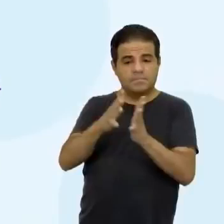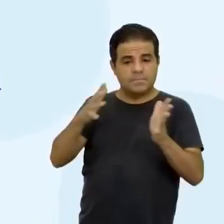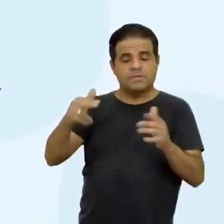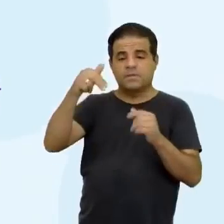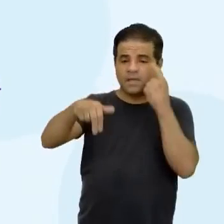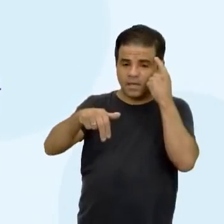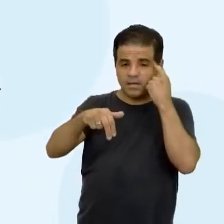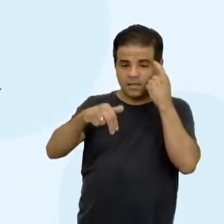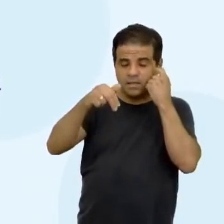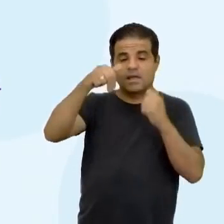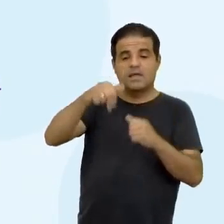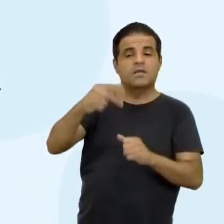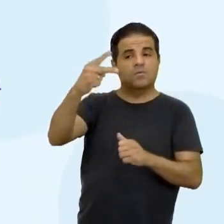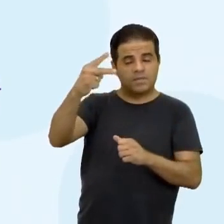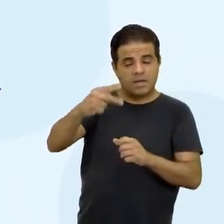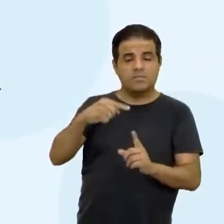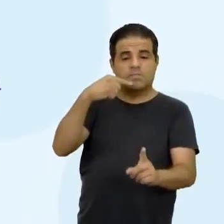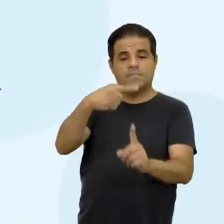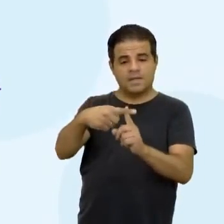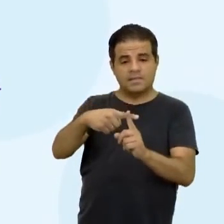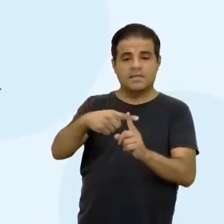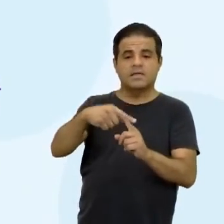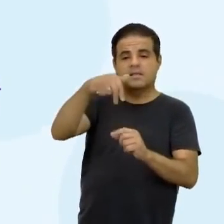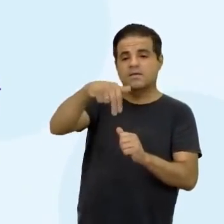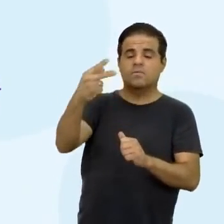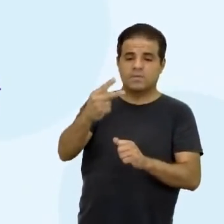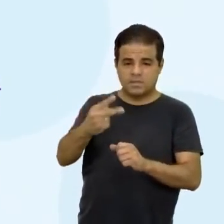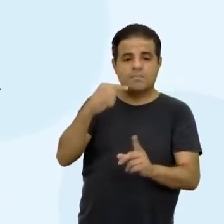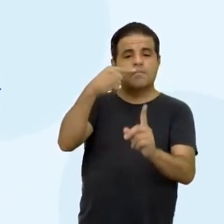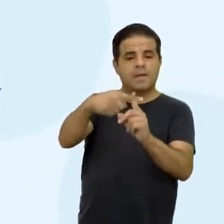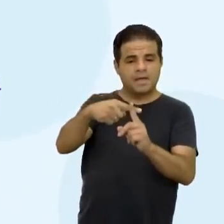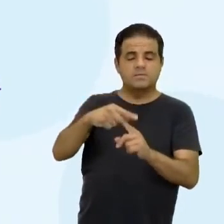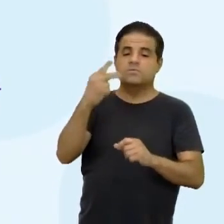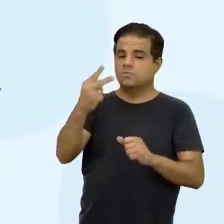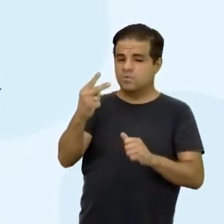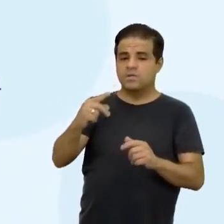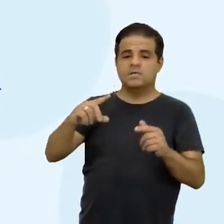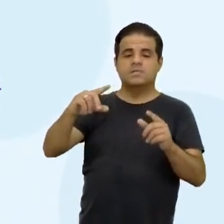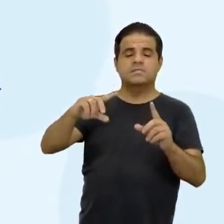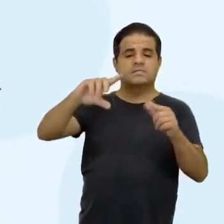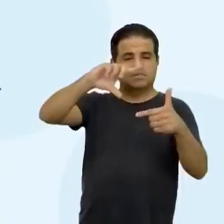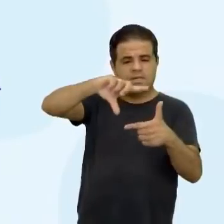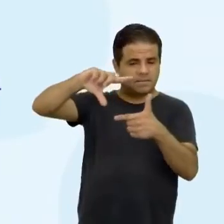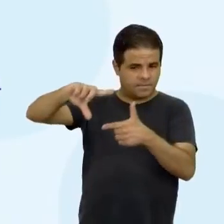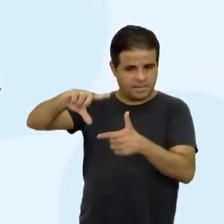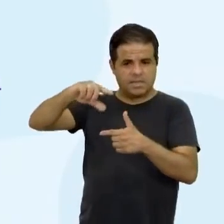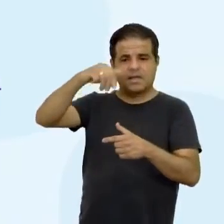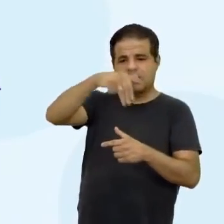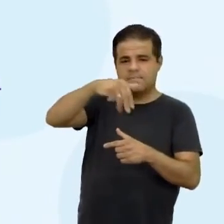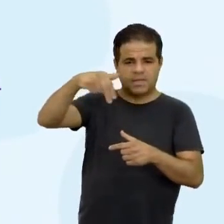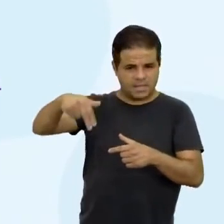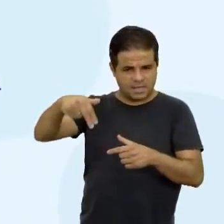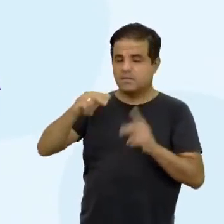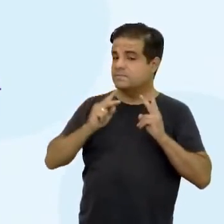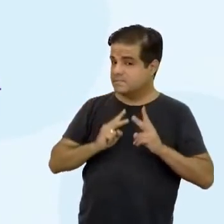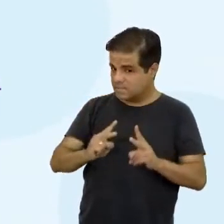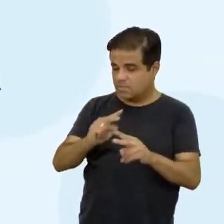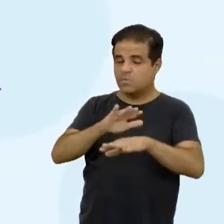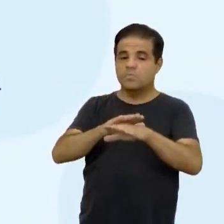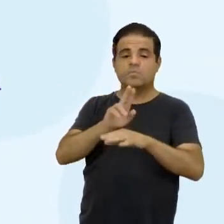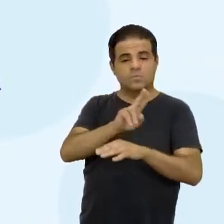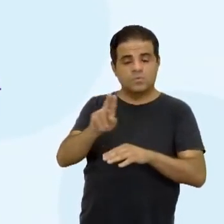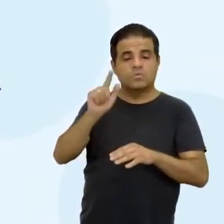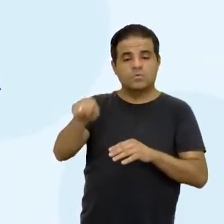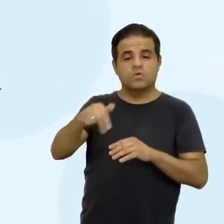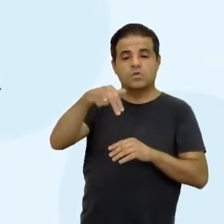o m ao quadrado maizena é o quadrado mais dois retângulos MN sempre por isso